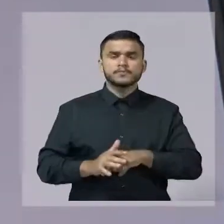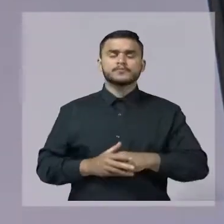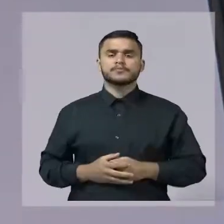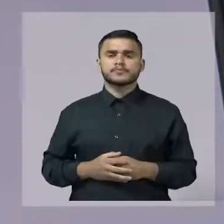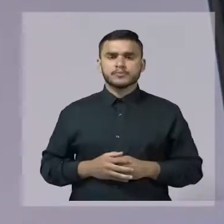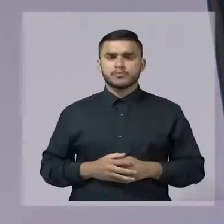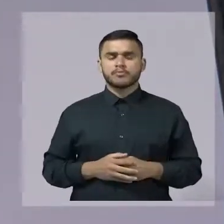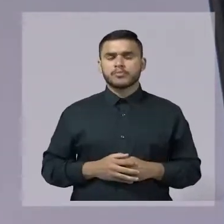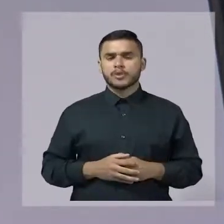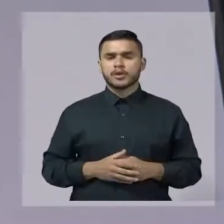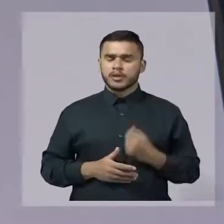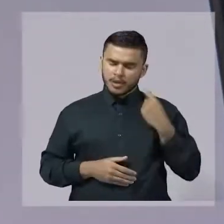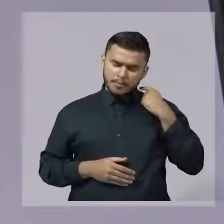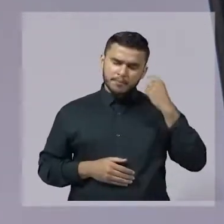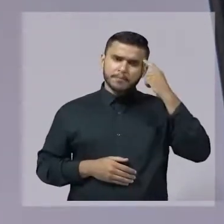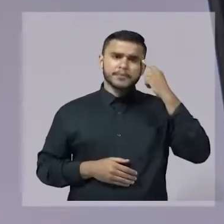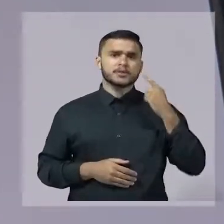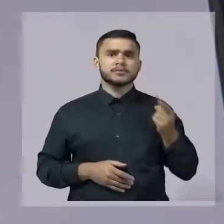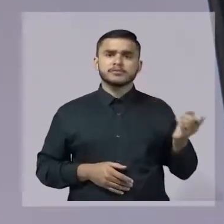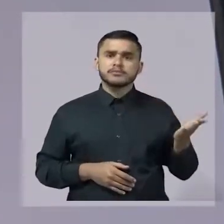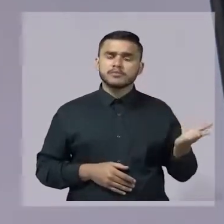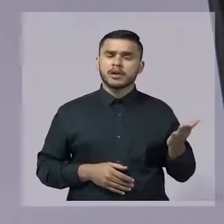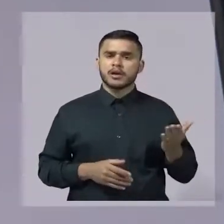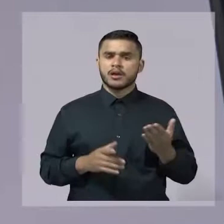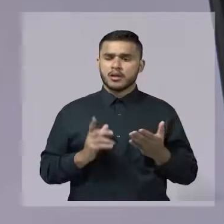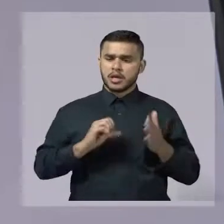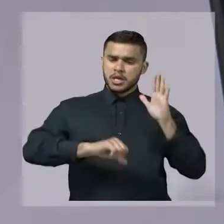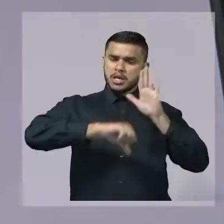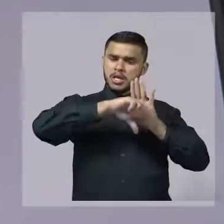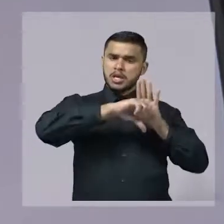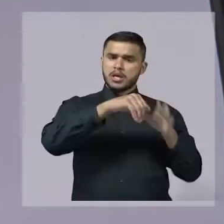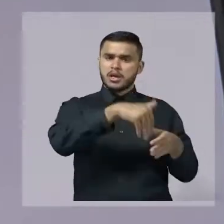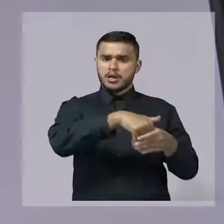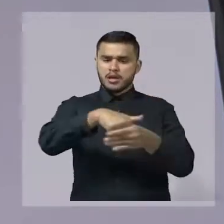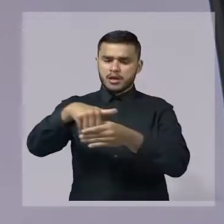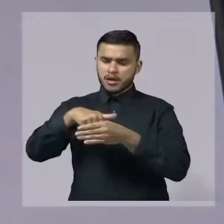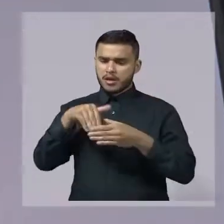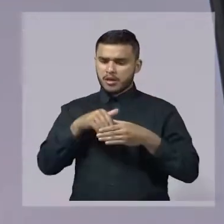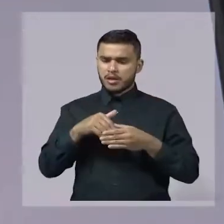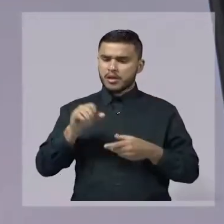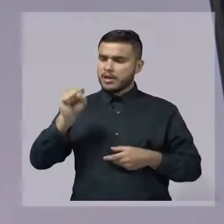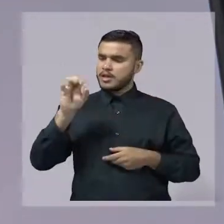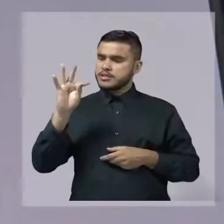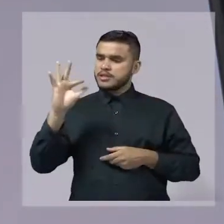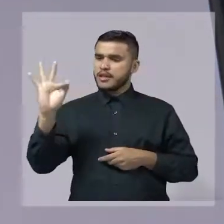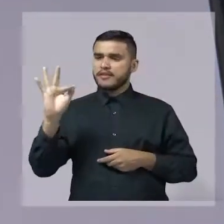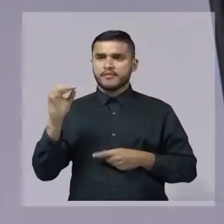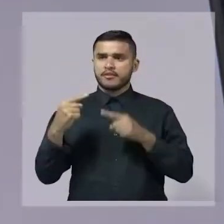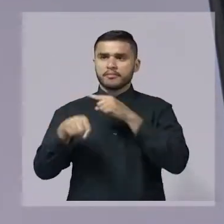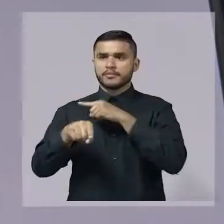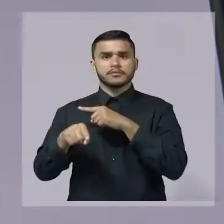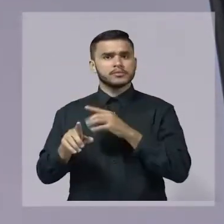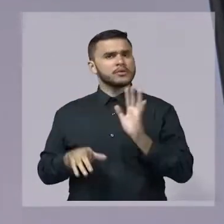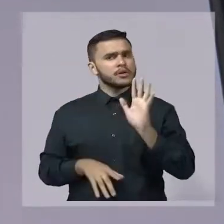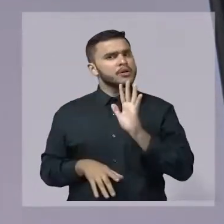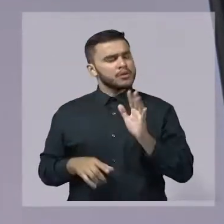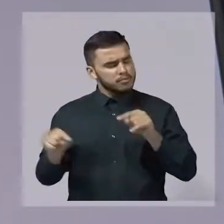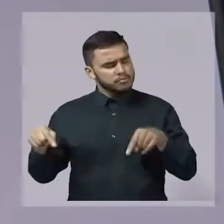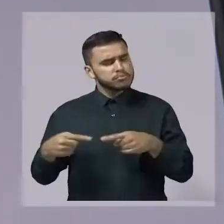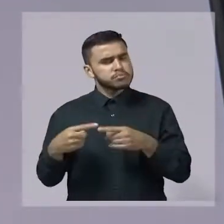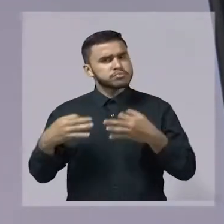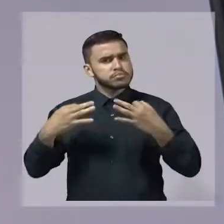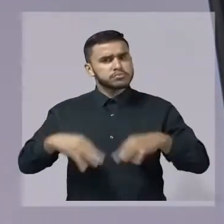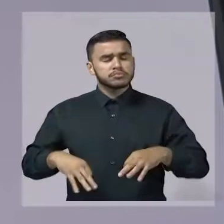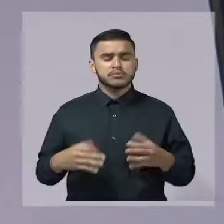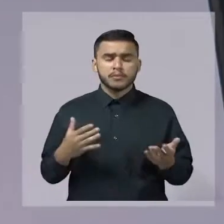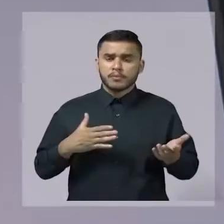Esse adjetivo eleitoral, crime eleitoral, não desfigura a figura do ilícito. Então, a meu ver, a